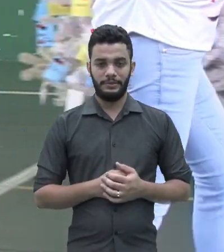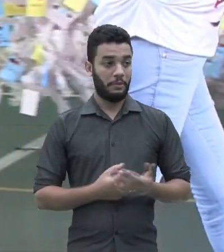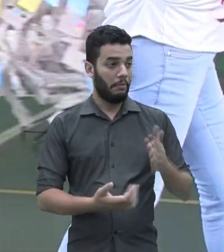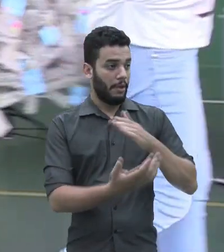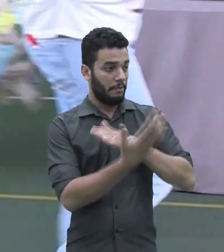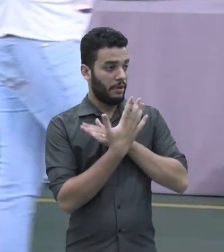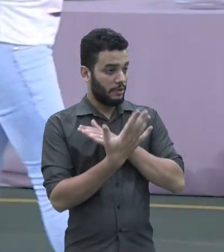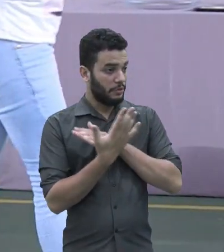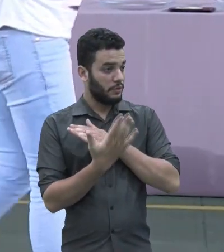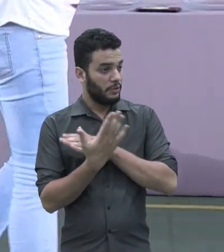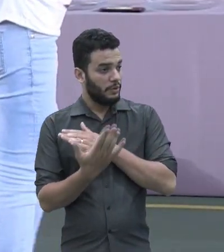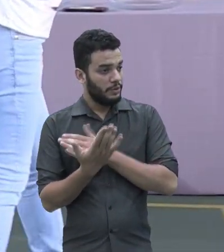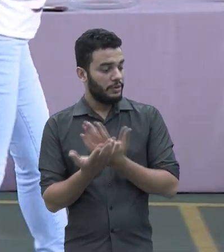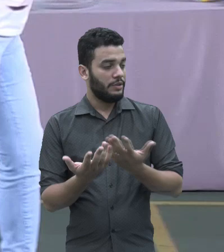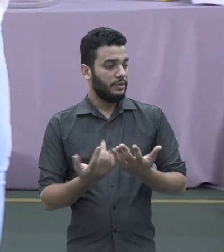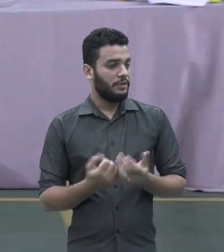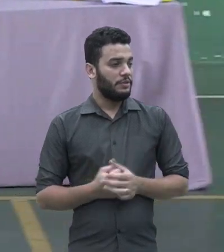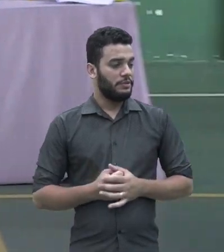ajudem!